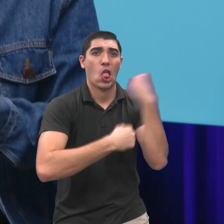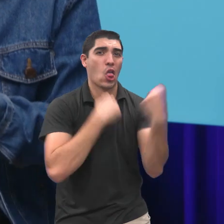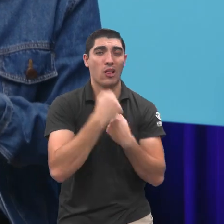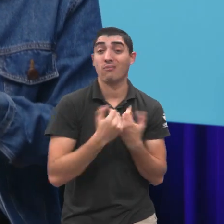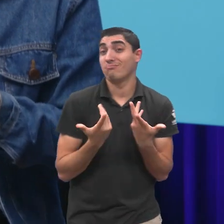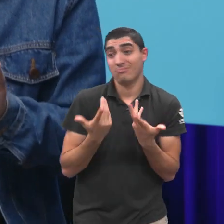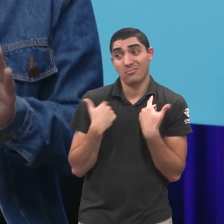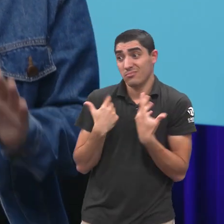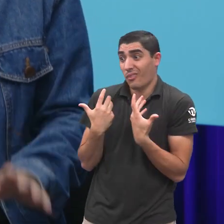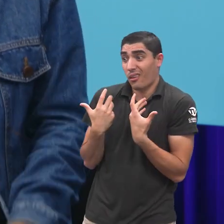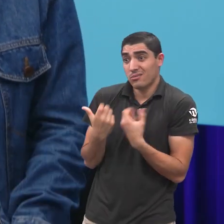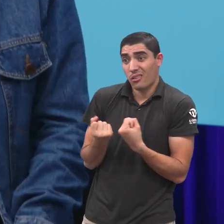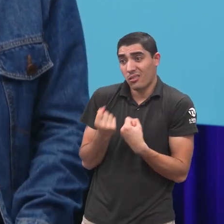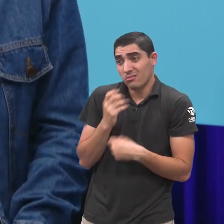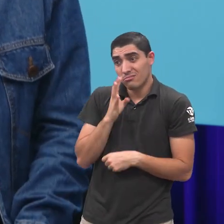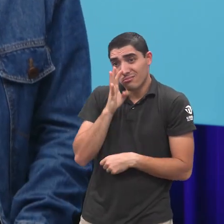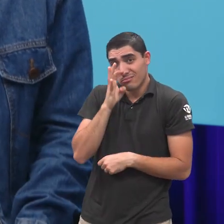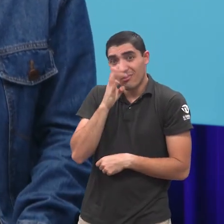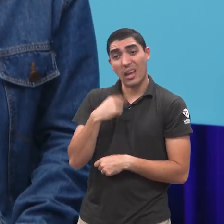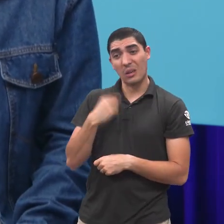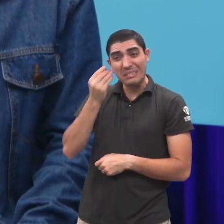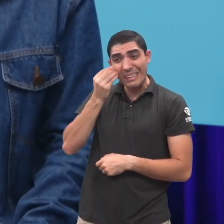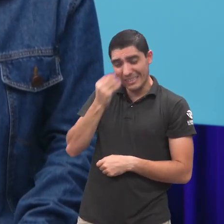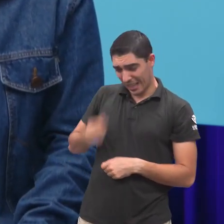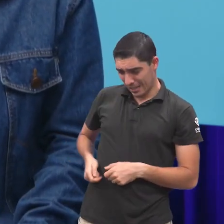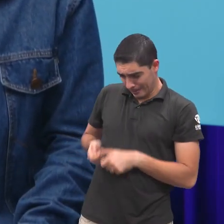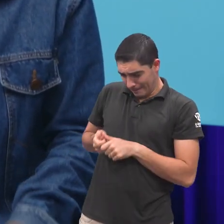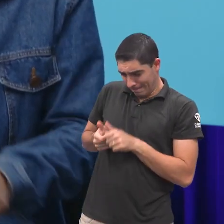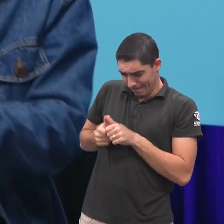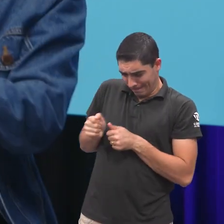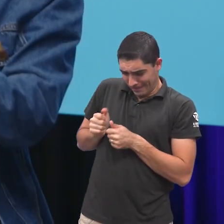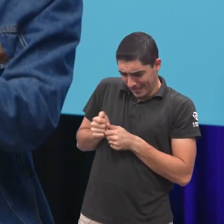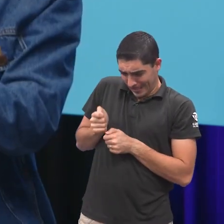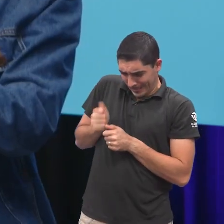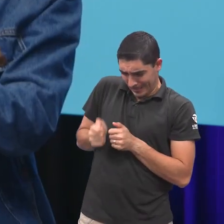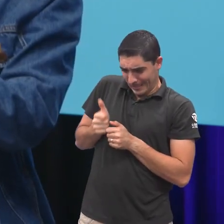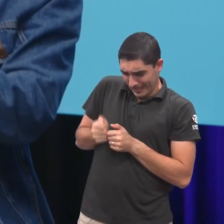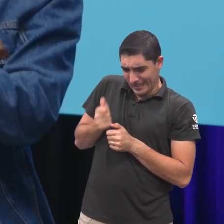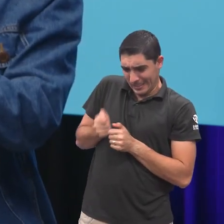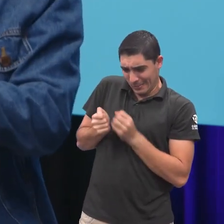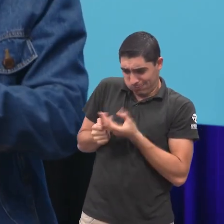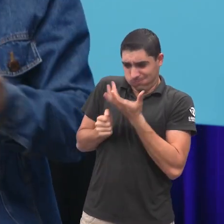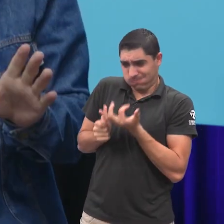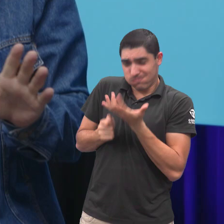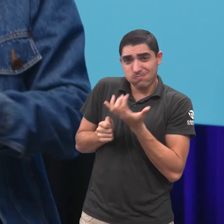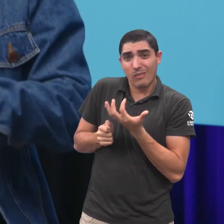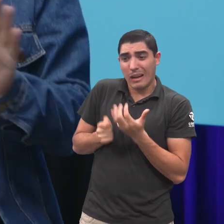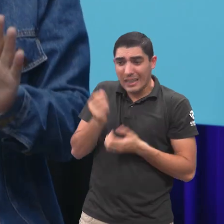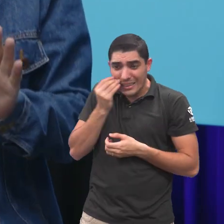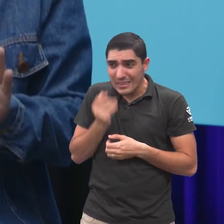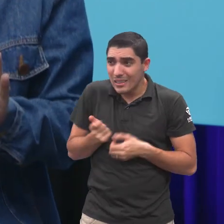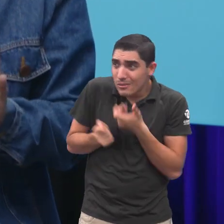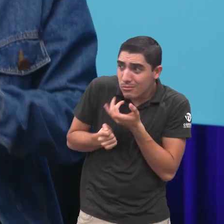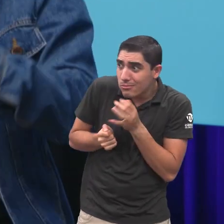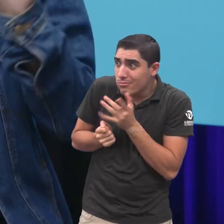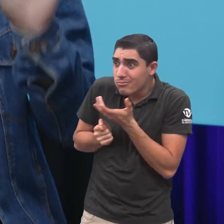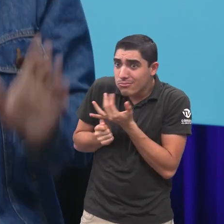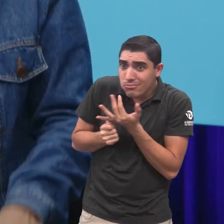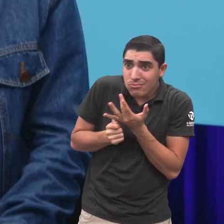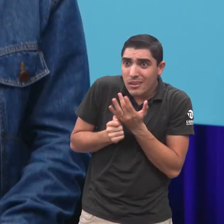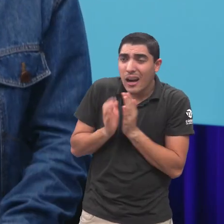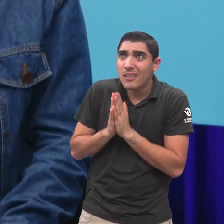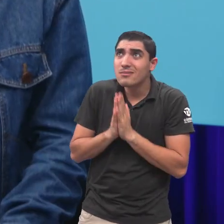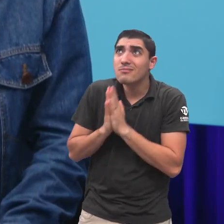Só aceita. Eu ia estar com um isqueiro no bolso e acender ali com o isqueiro tudo pronto, facilitar ao máximo